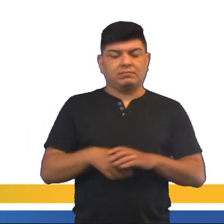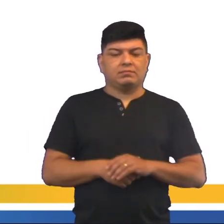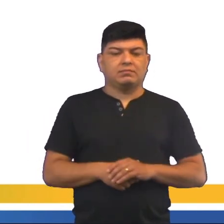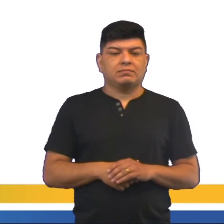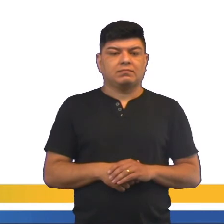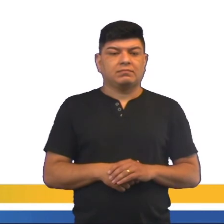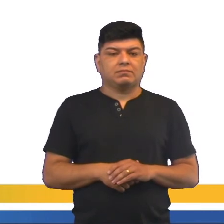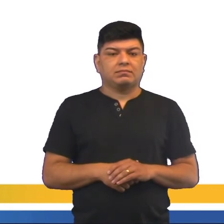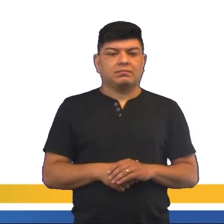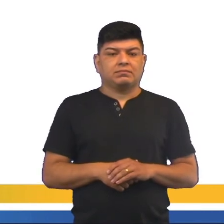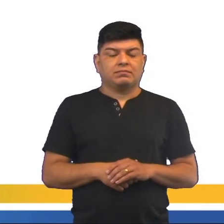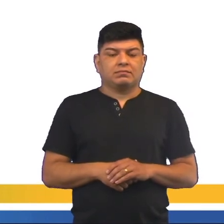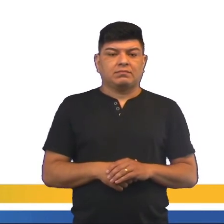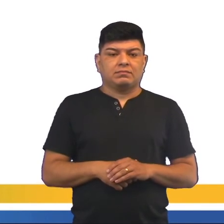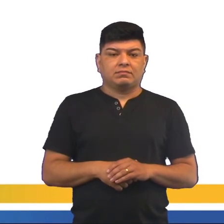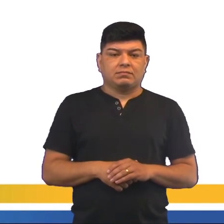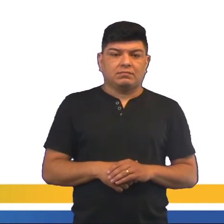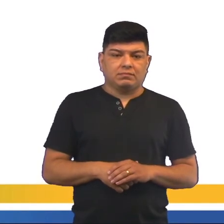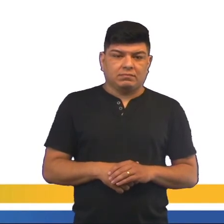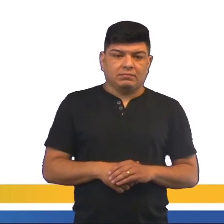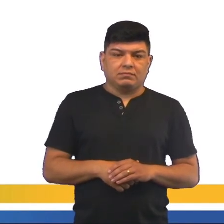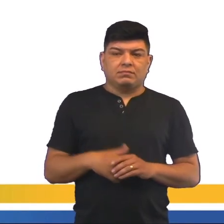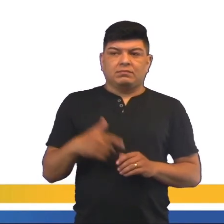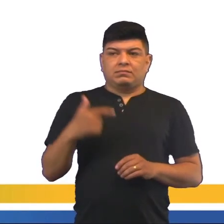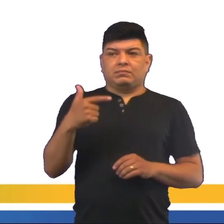necessidade. Vamos lá, outra questão.